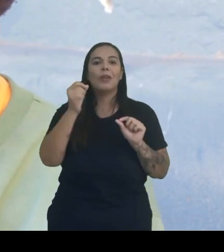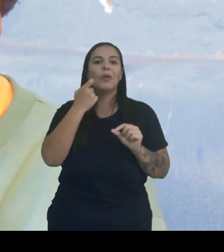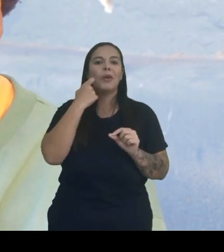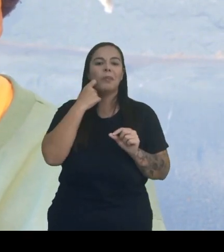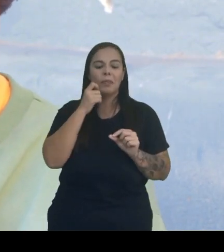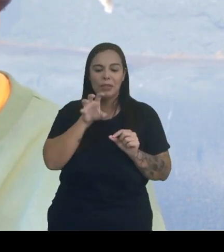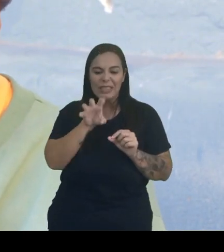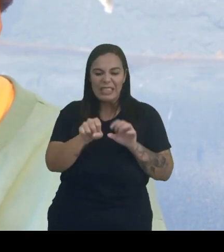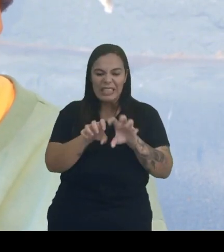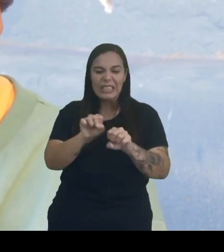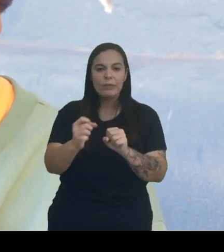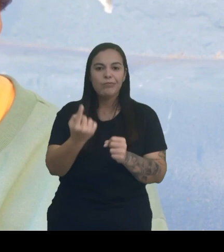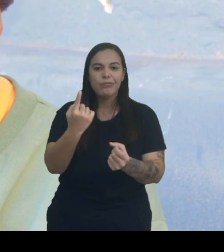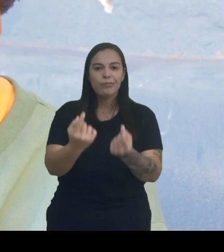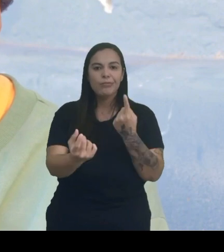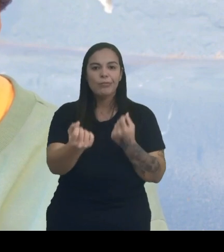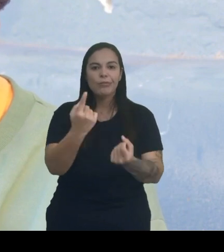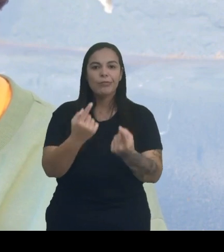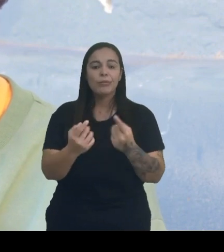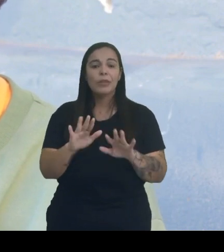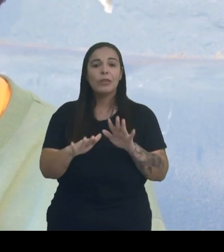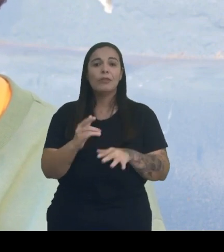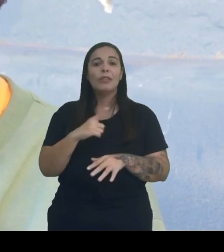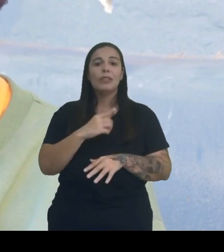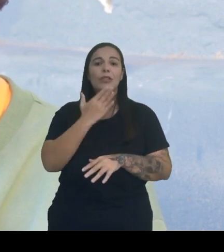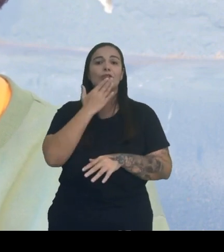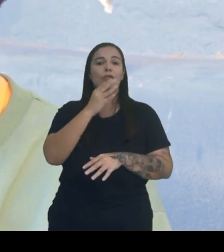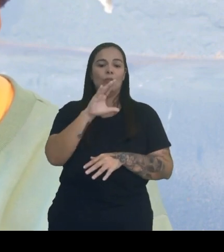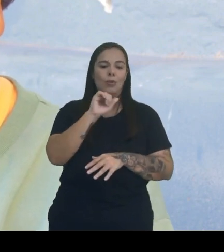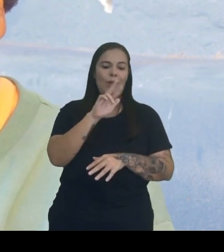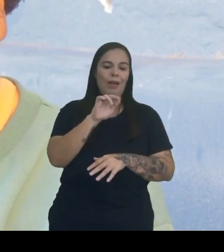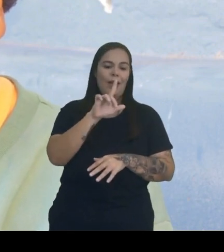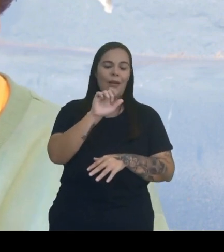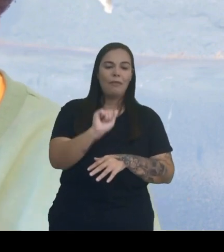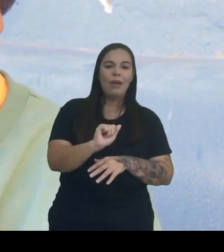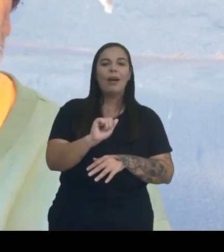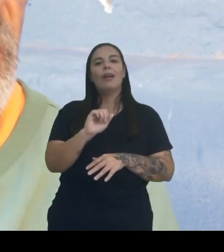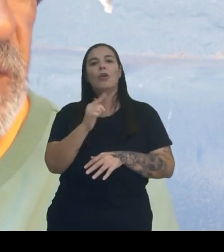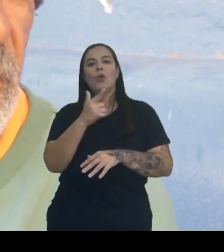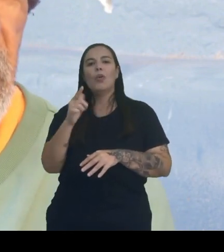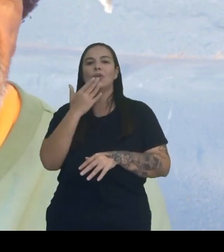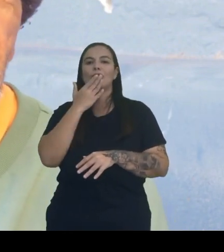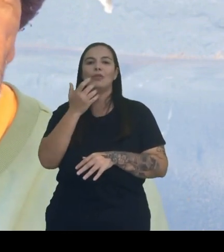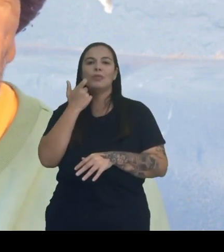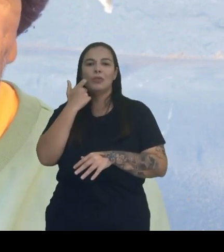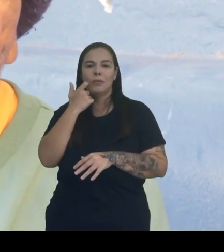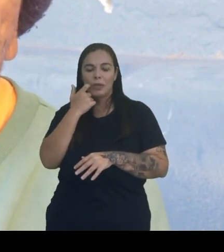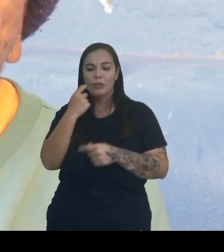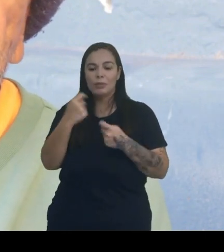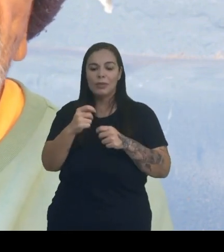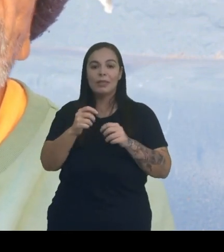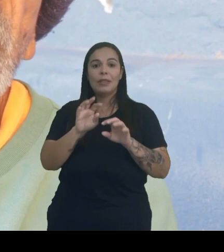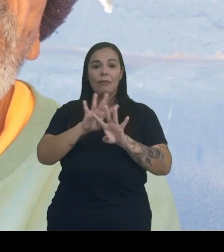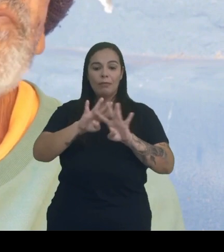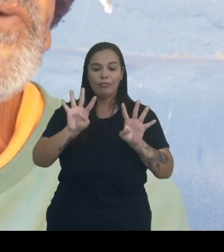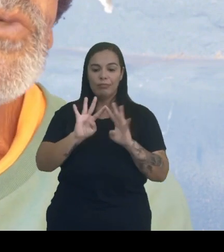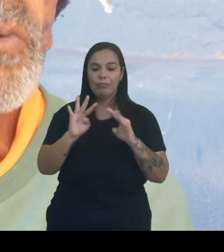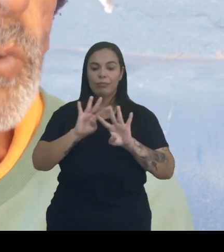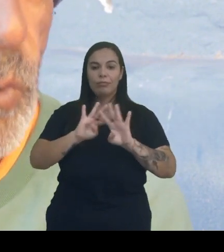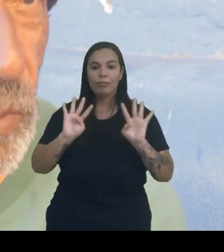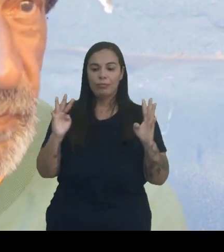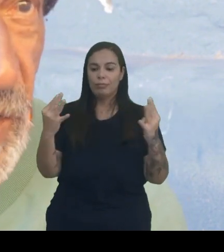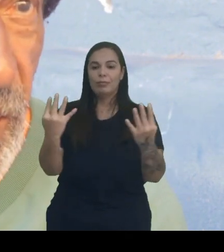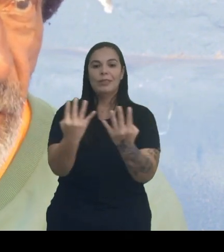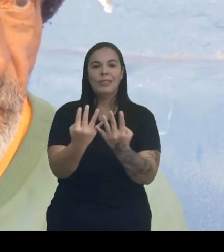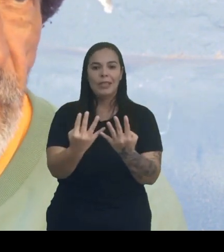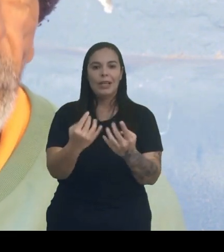vinha muita viu que tinha muita cavala, muita espada, cercava com essa rede. Mas só que tem que isso aí era fio